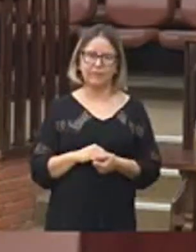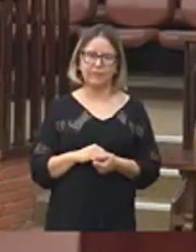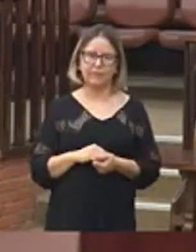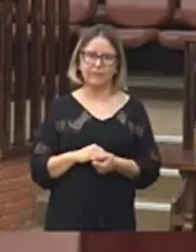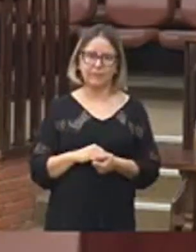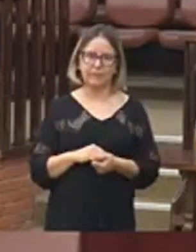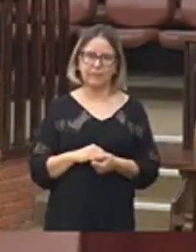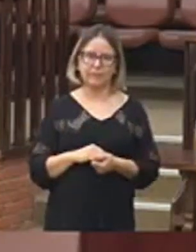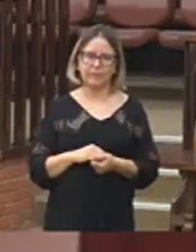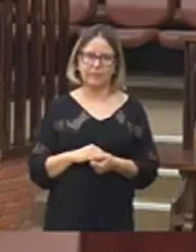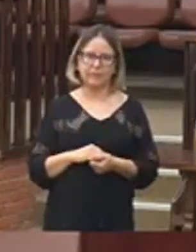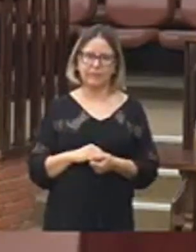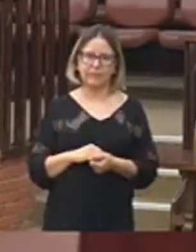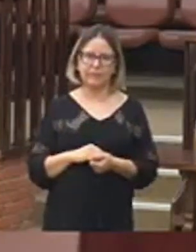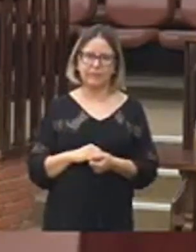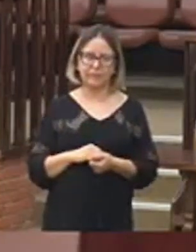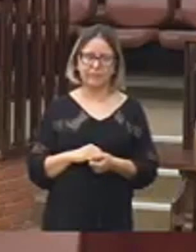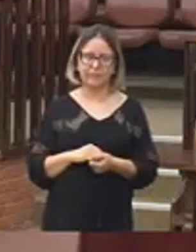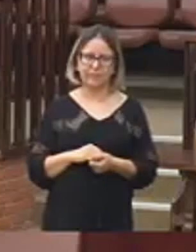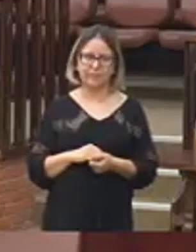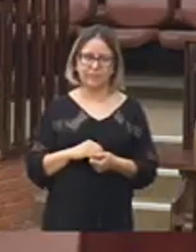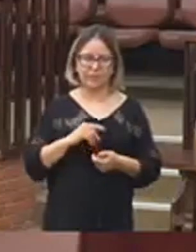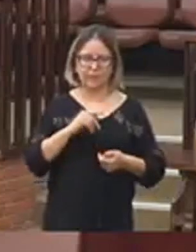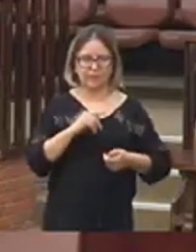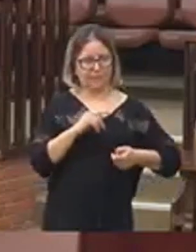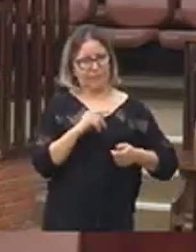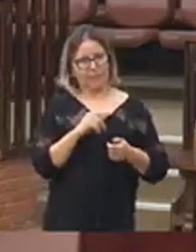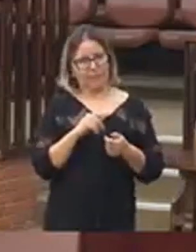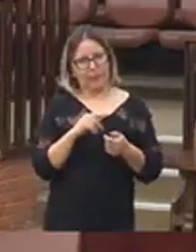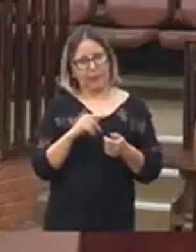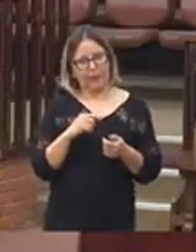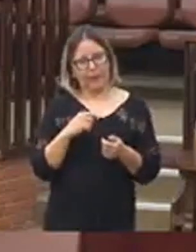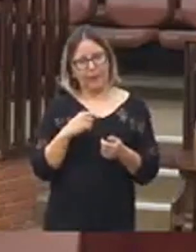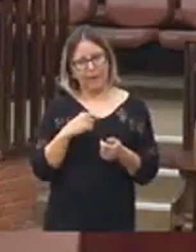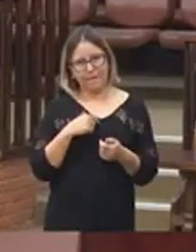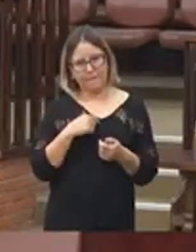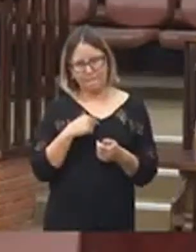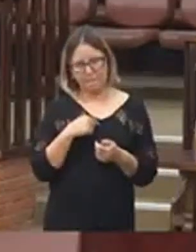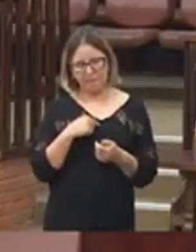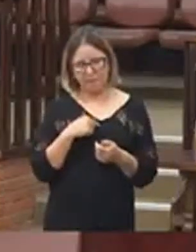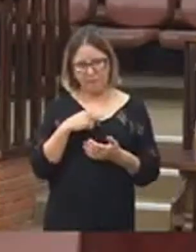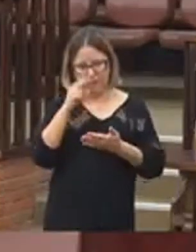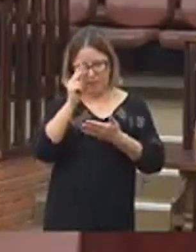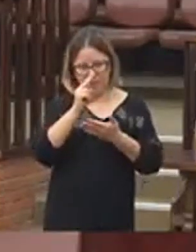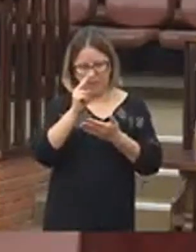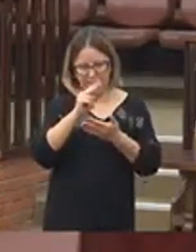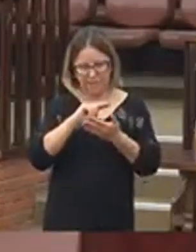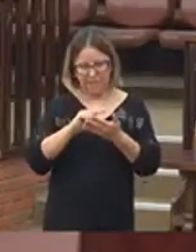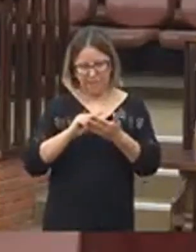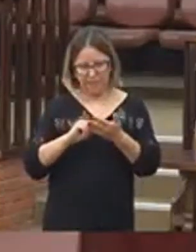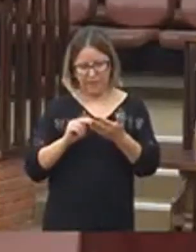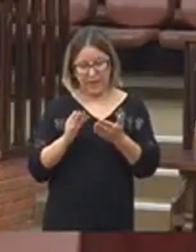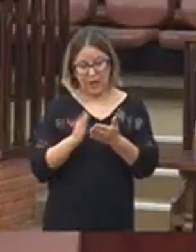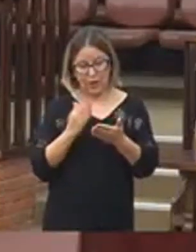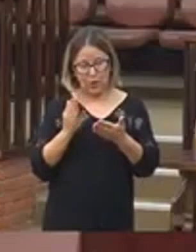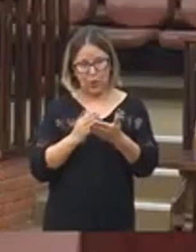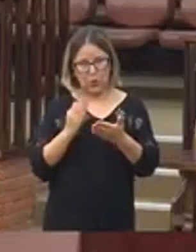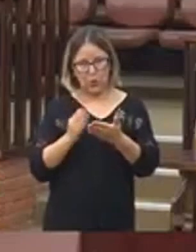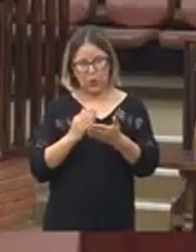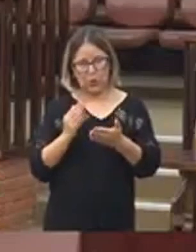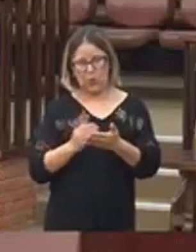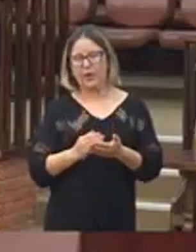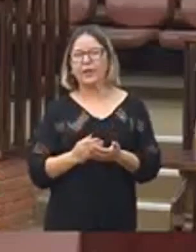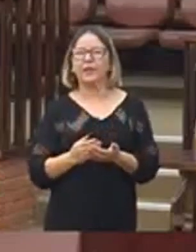trabalhado um livro na minha vida que foi me dado este livro. Eu fiz uma indicação outro